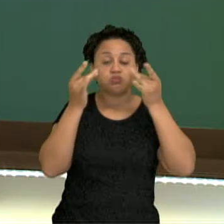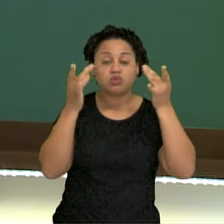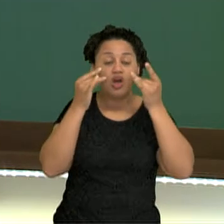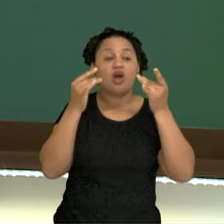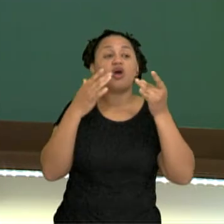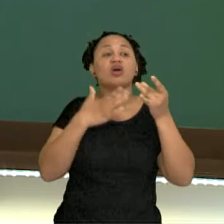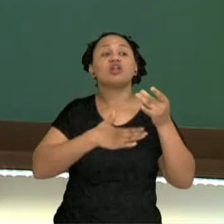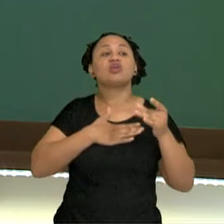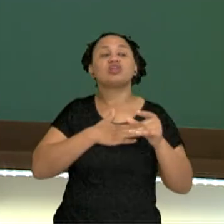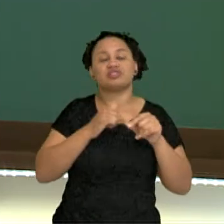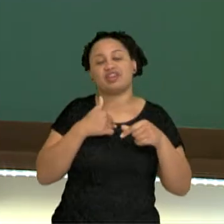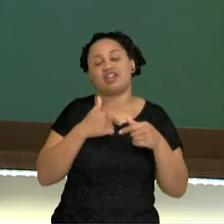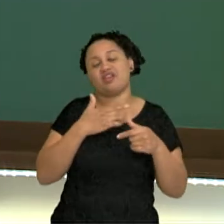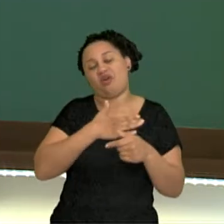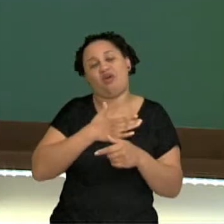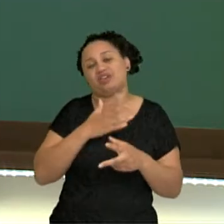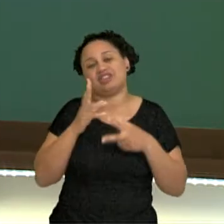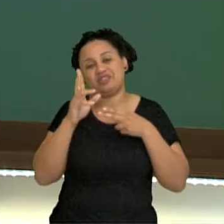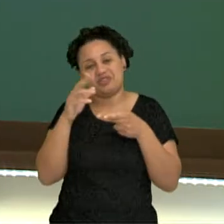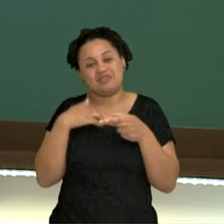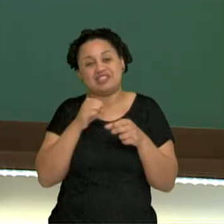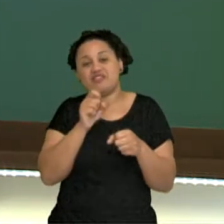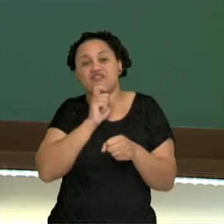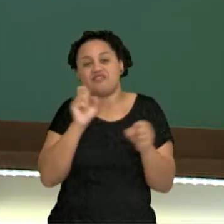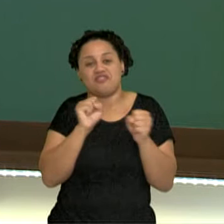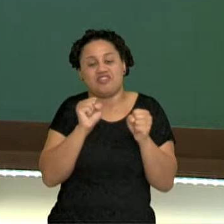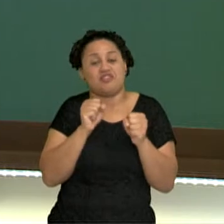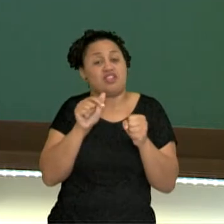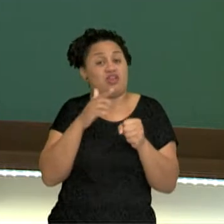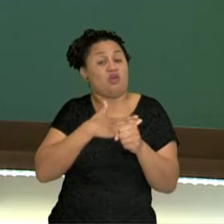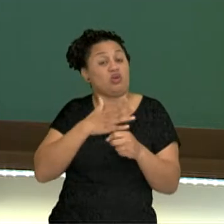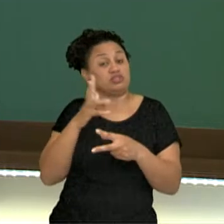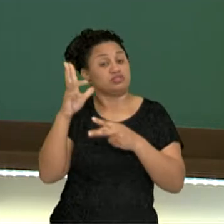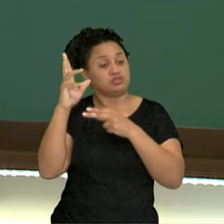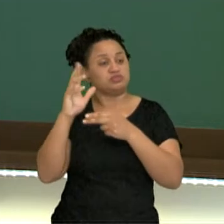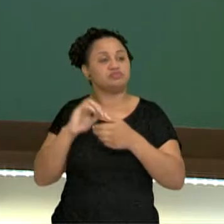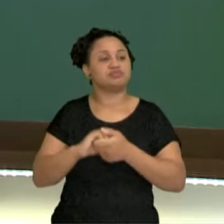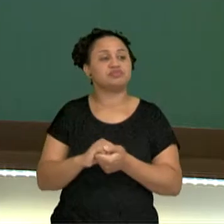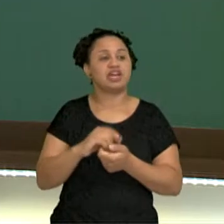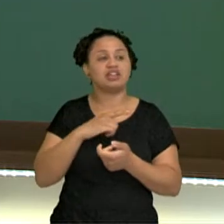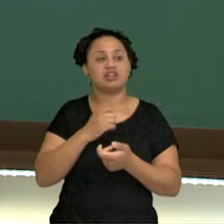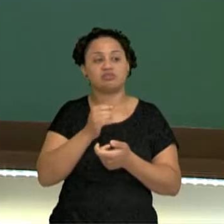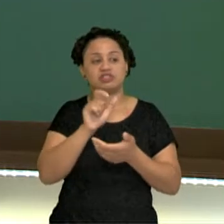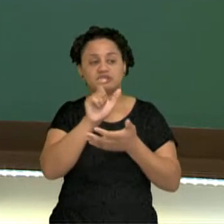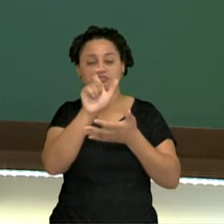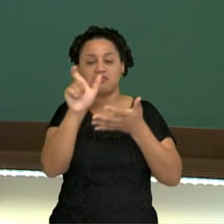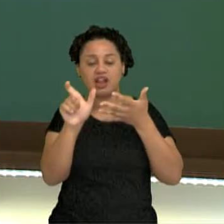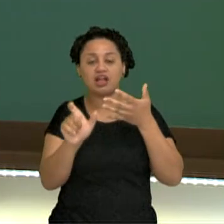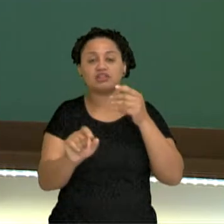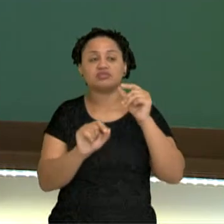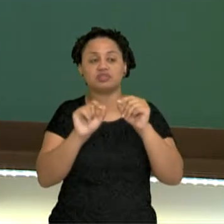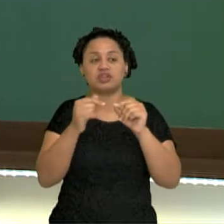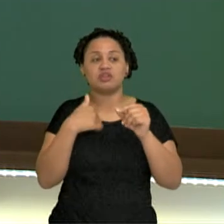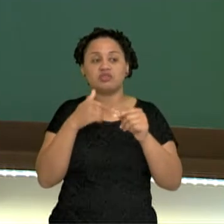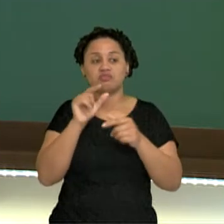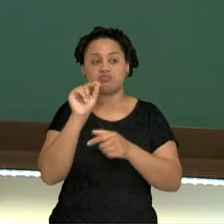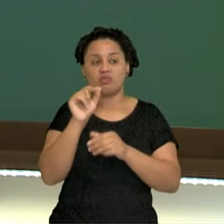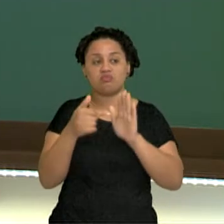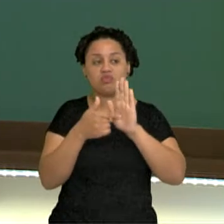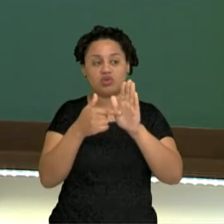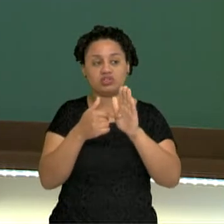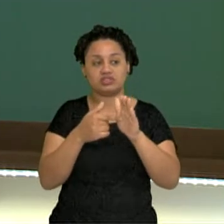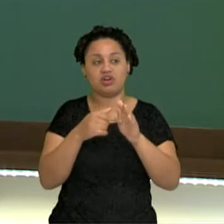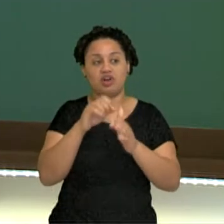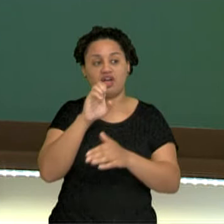quando faz frio, não gosta? Quem que não gosta, né? É só o gaturro. Aí tem algumas palavras que diz assim: cafecito.